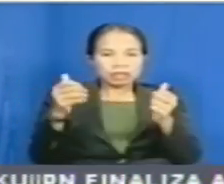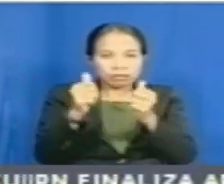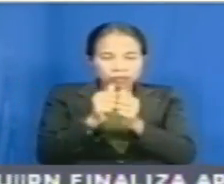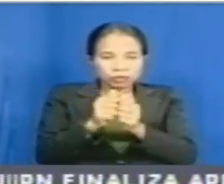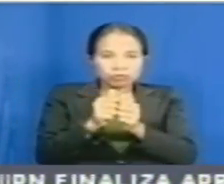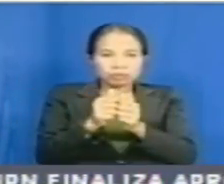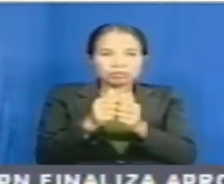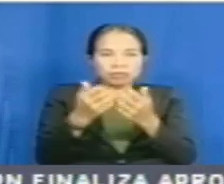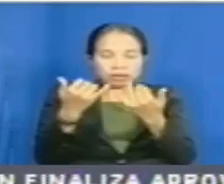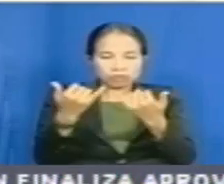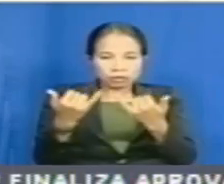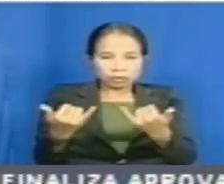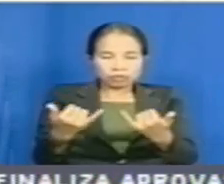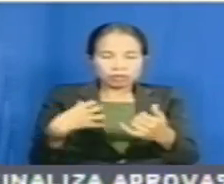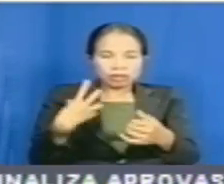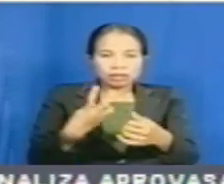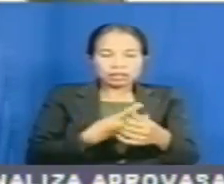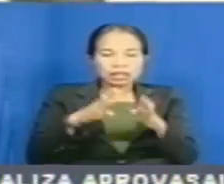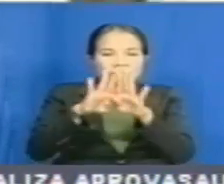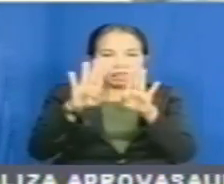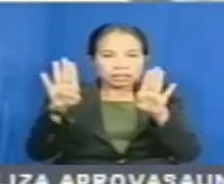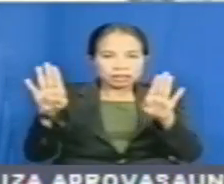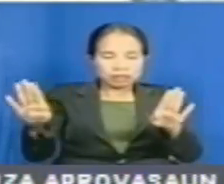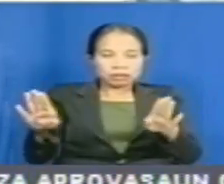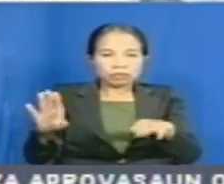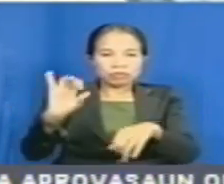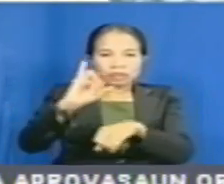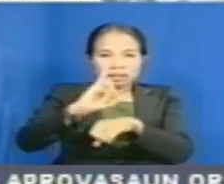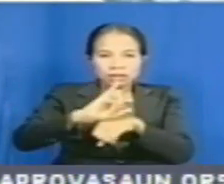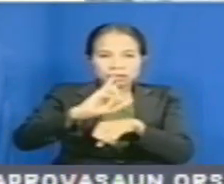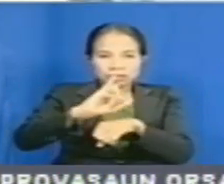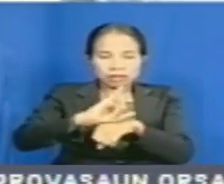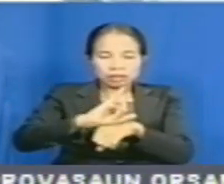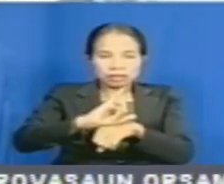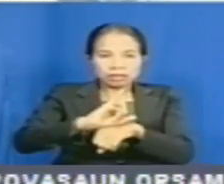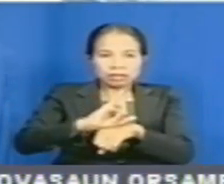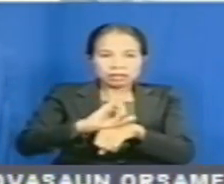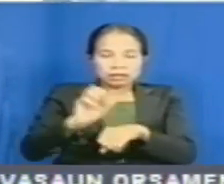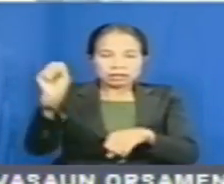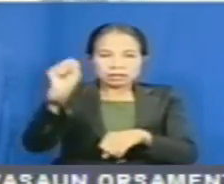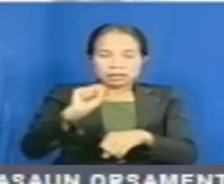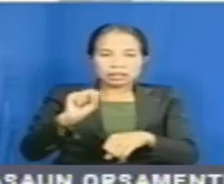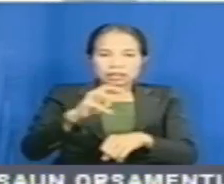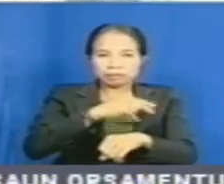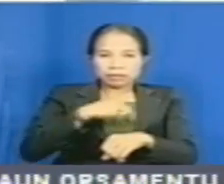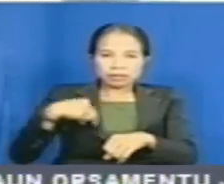ohin ita inaugura kapela Santa Madalena